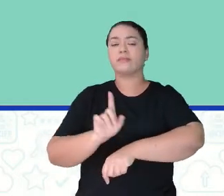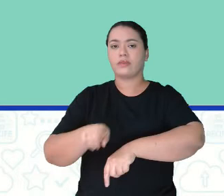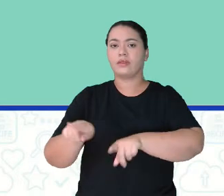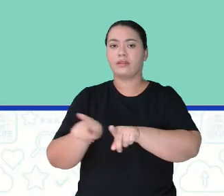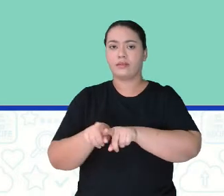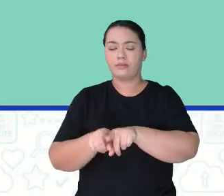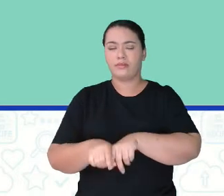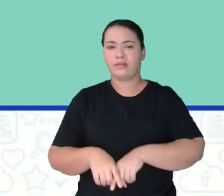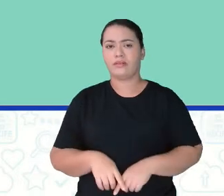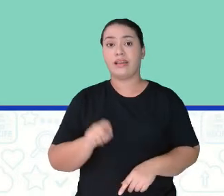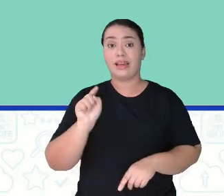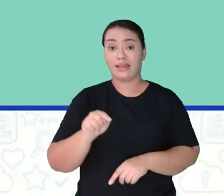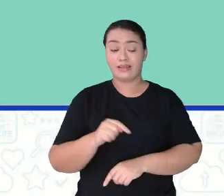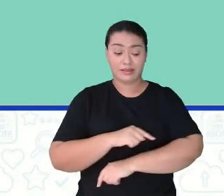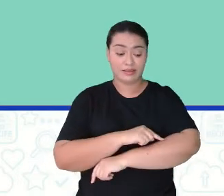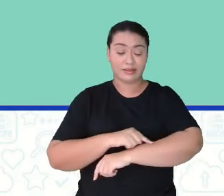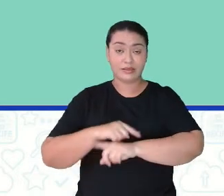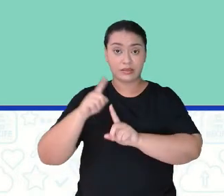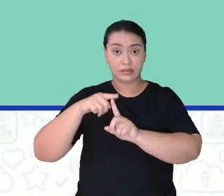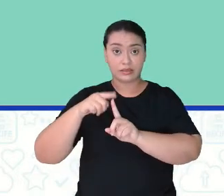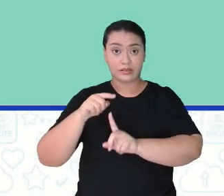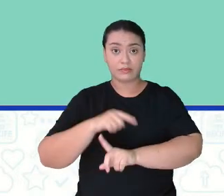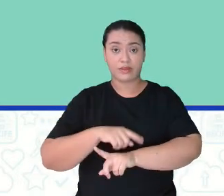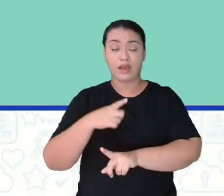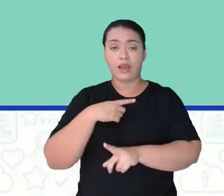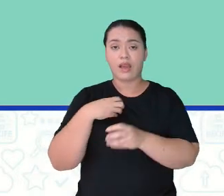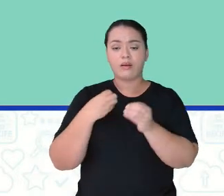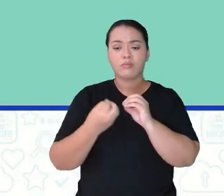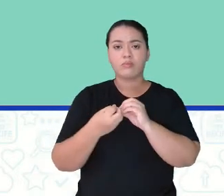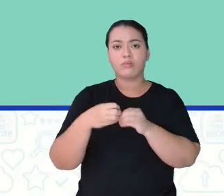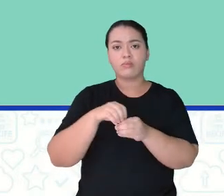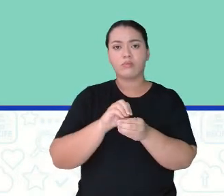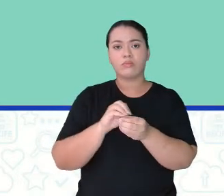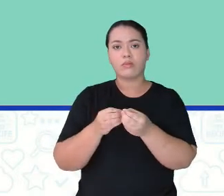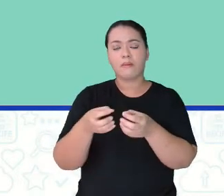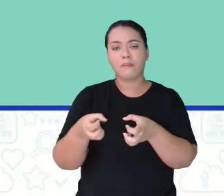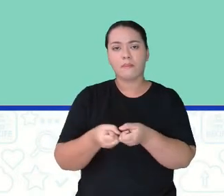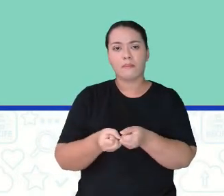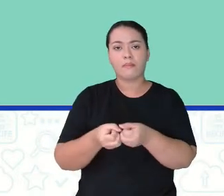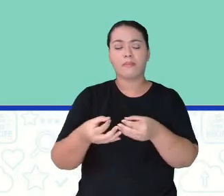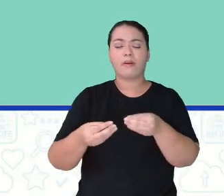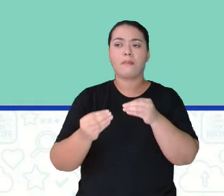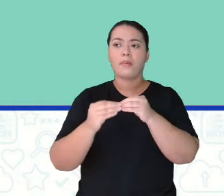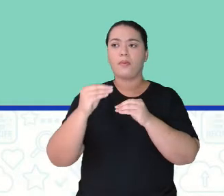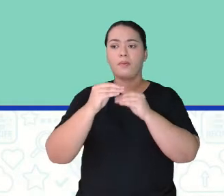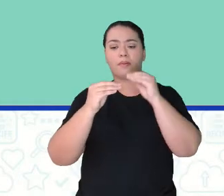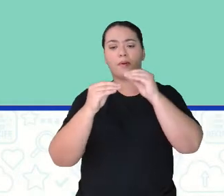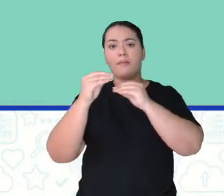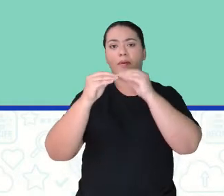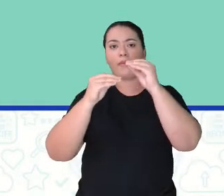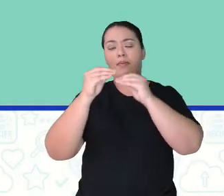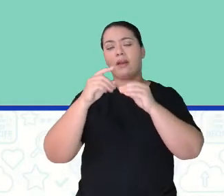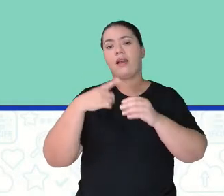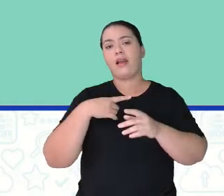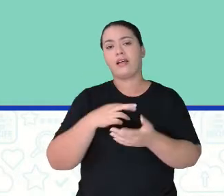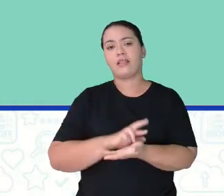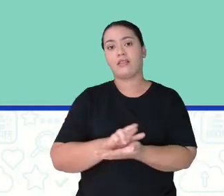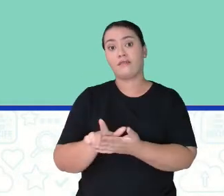E esse tipo de tecido ele é constituído por um agrupamento de células justapostas em diferentes